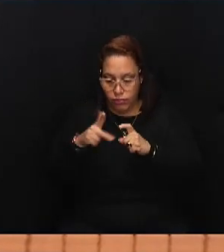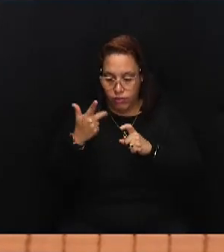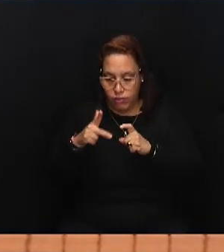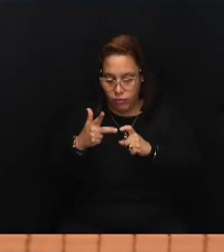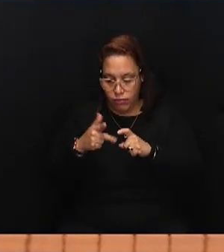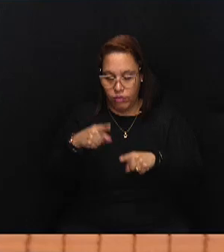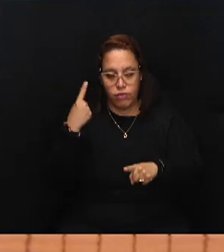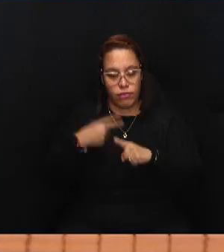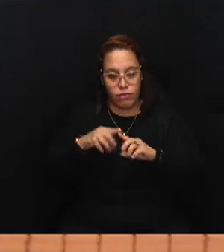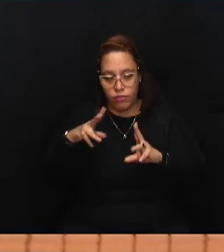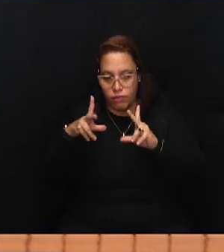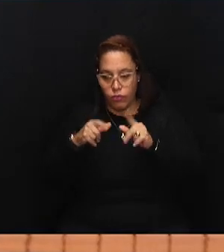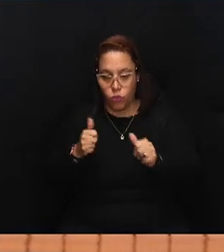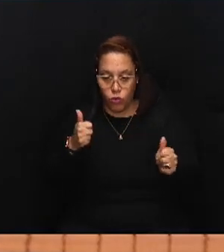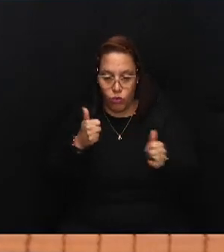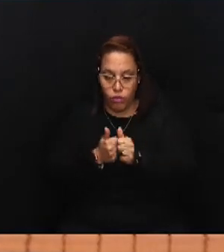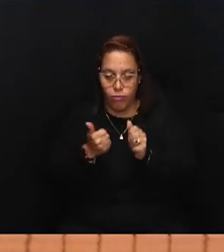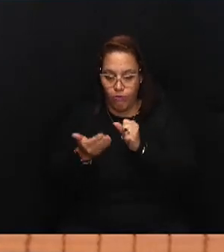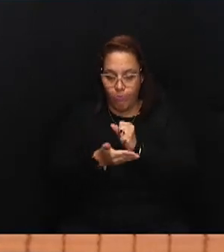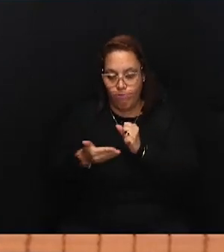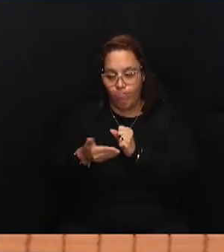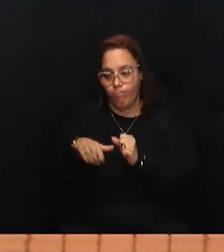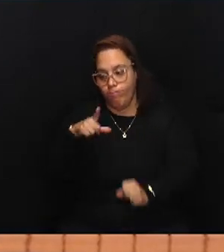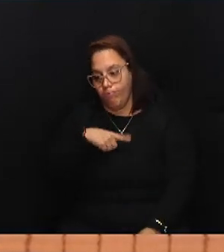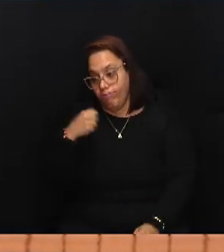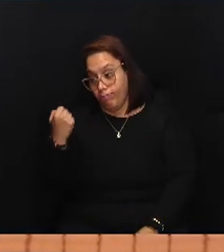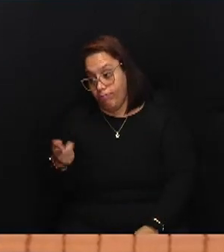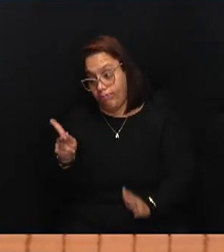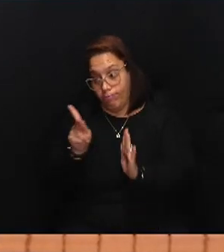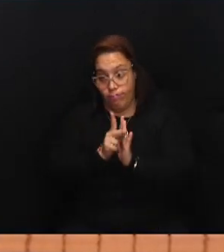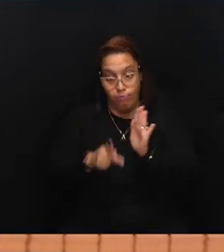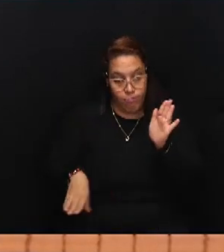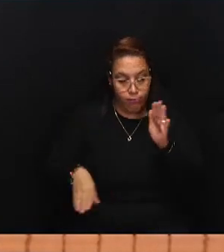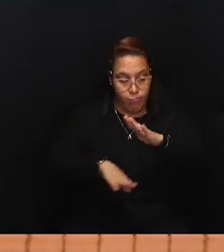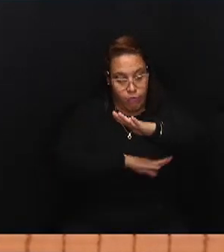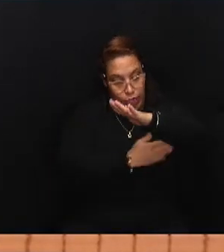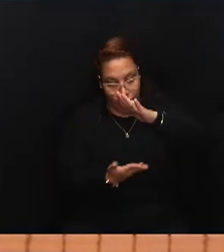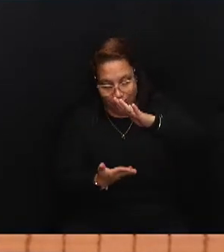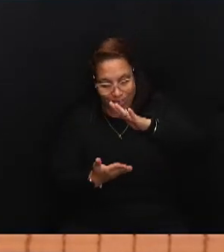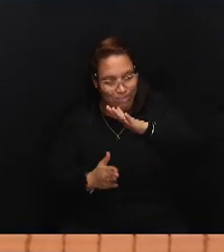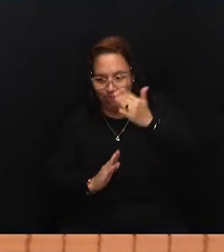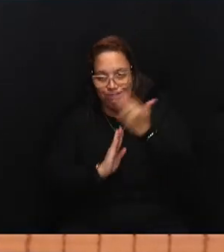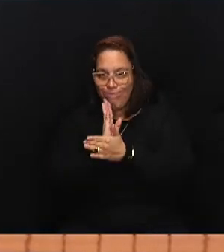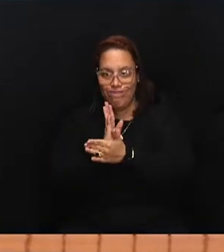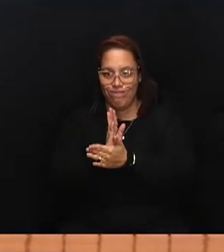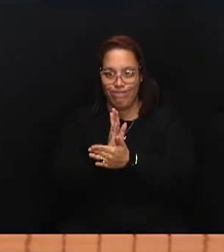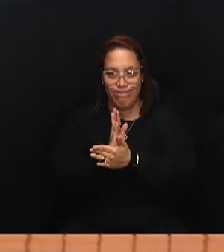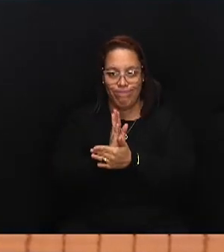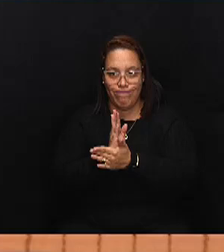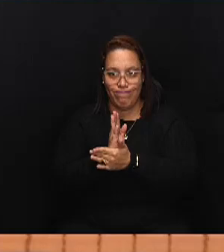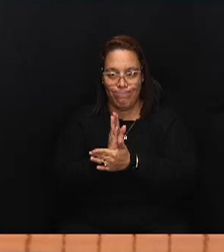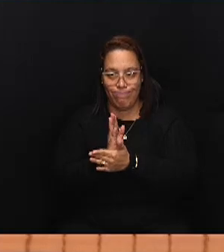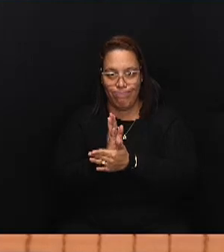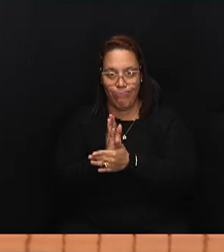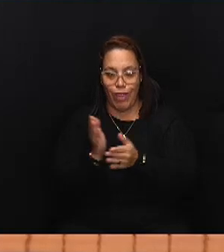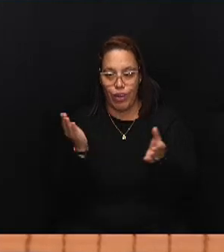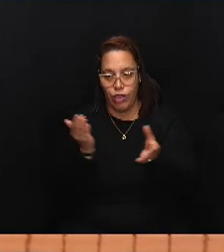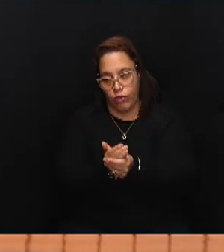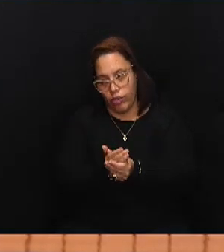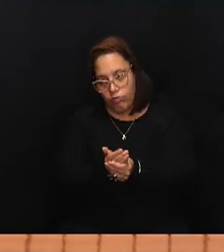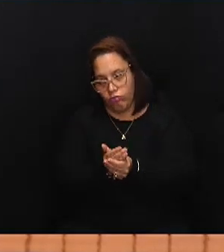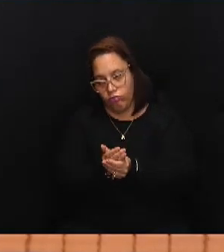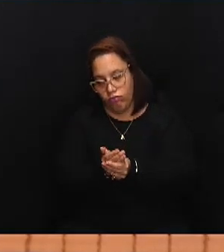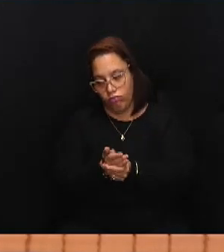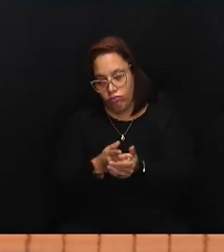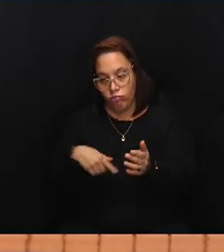porque tudo tem um alinhamento. Às vezes você tem certos projetos que não passam. Então, eu acho que a importância de ter vocês aqui, para que possa transmitir